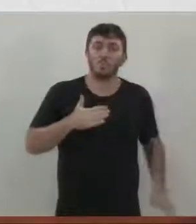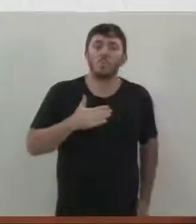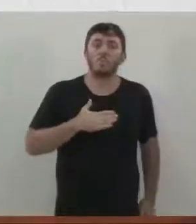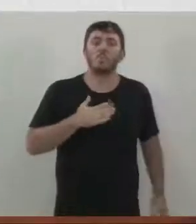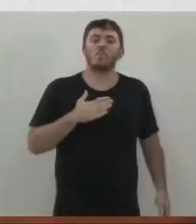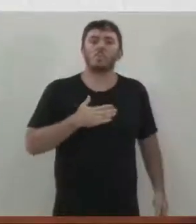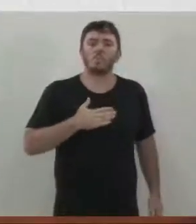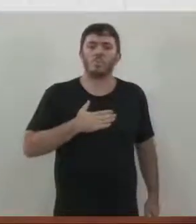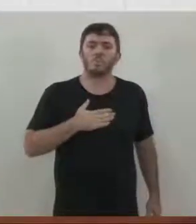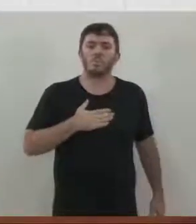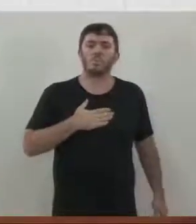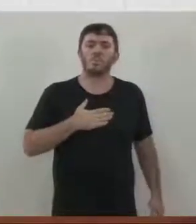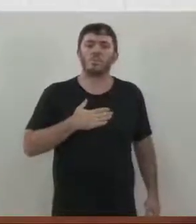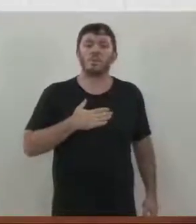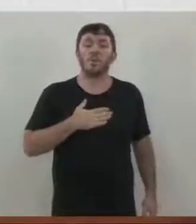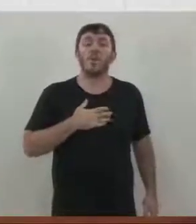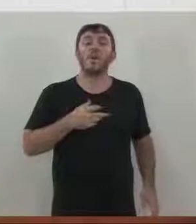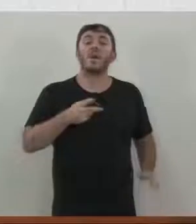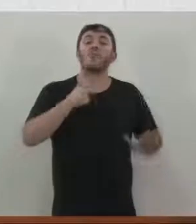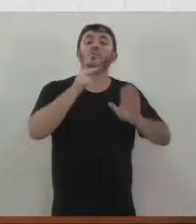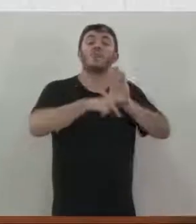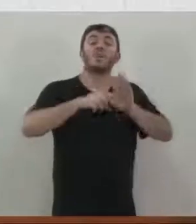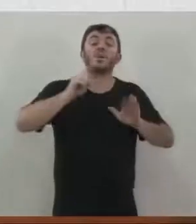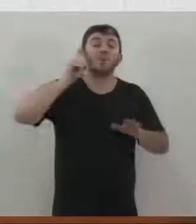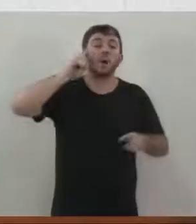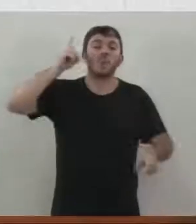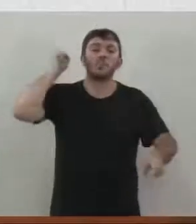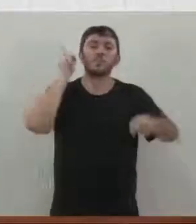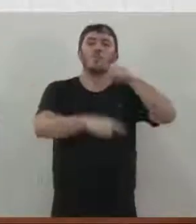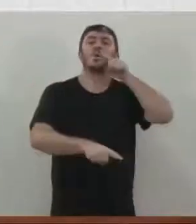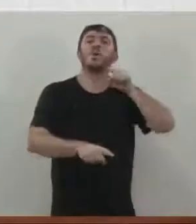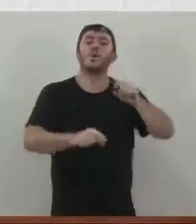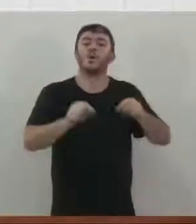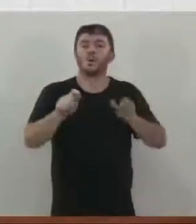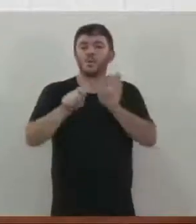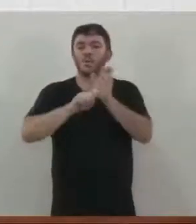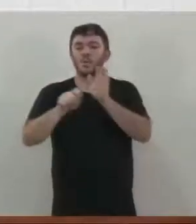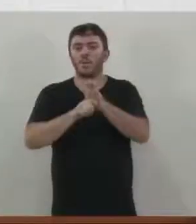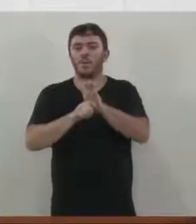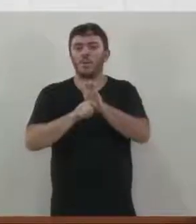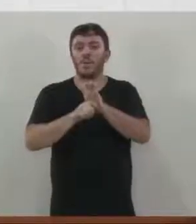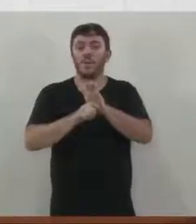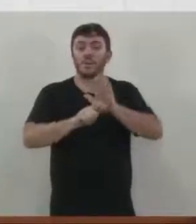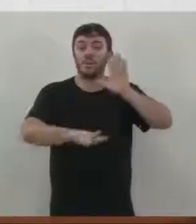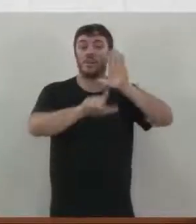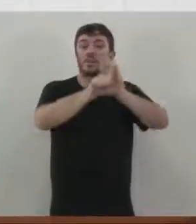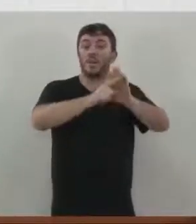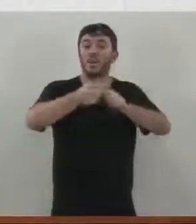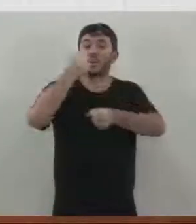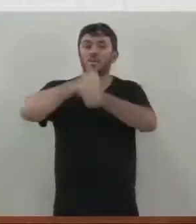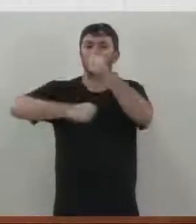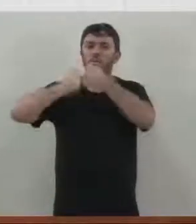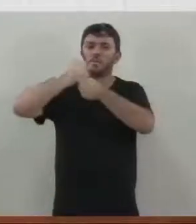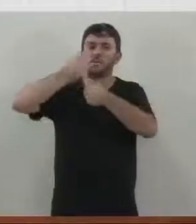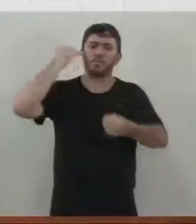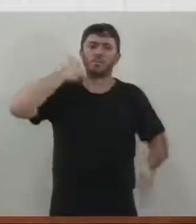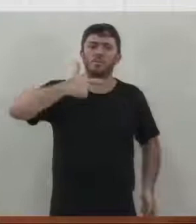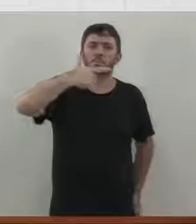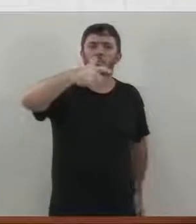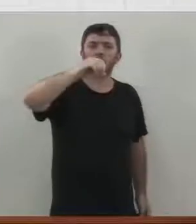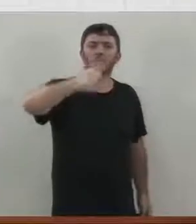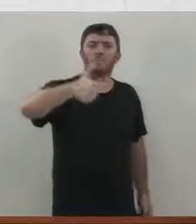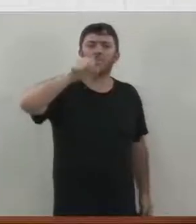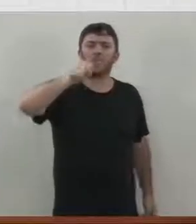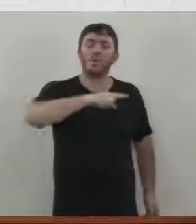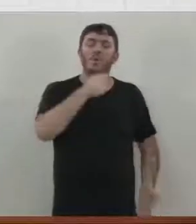como o DIG Não às Drogas. O DIG Não às Drogas é a lei número 3.819 de 2018. Ela obriga a exibição de